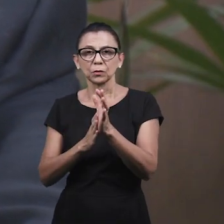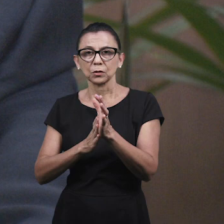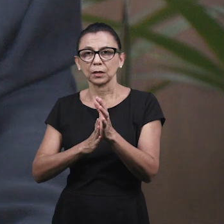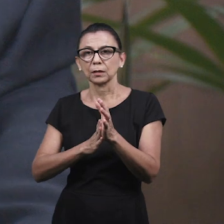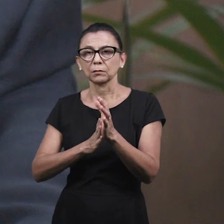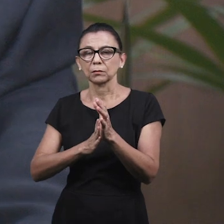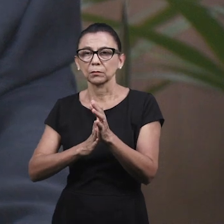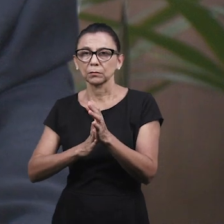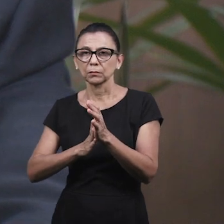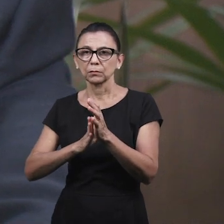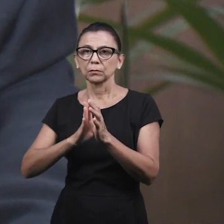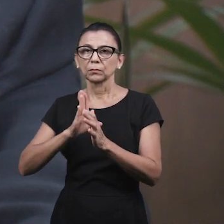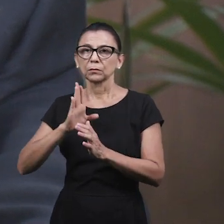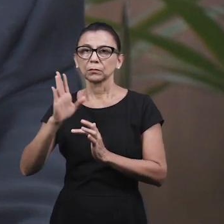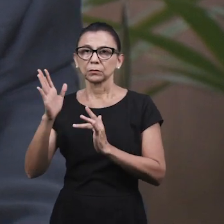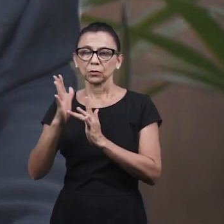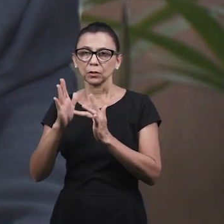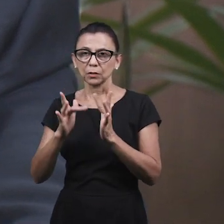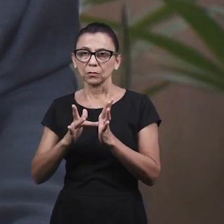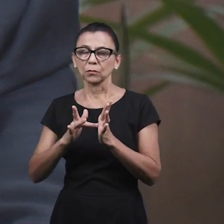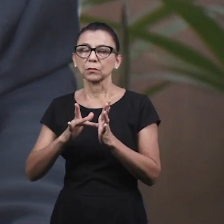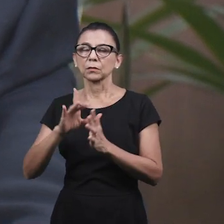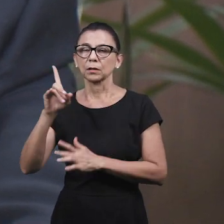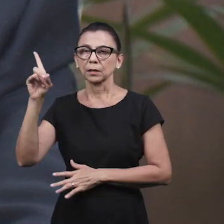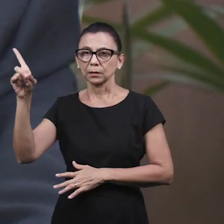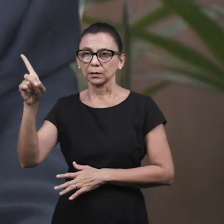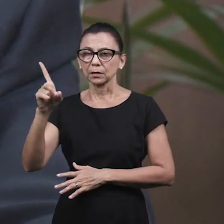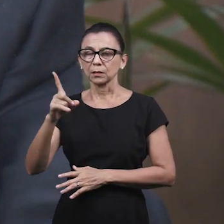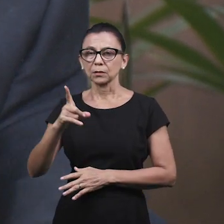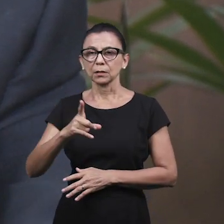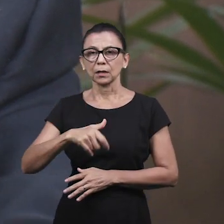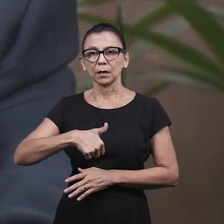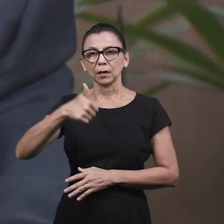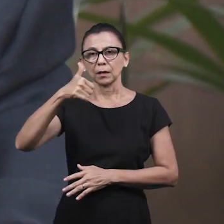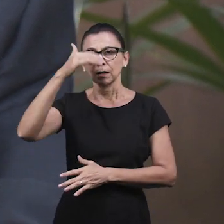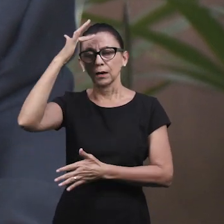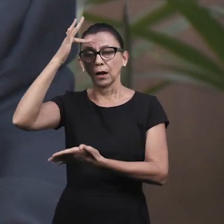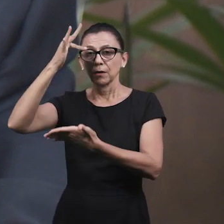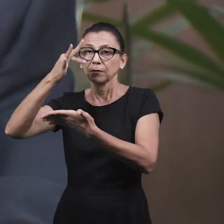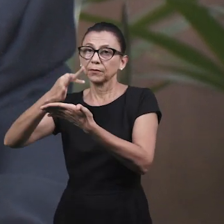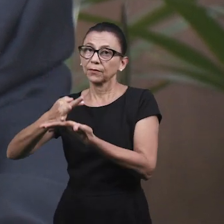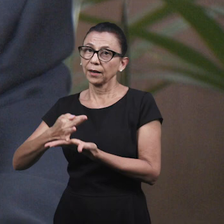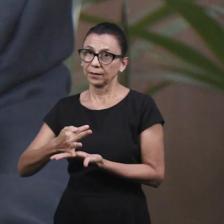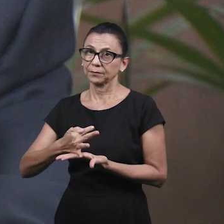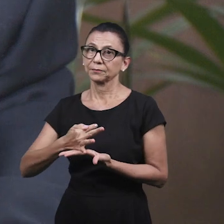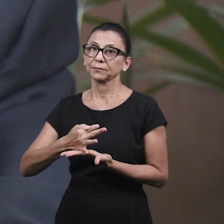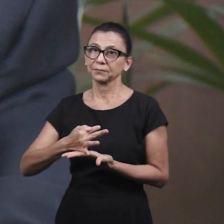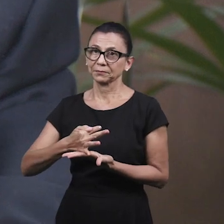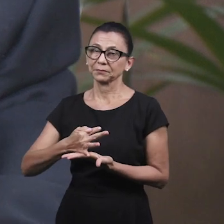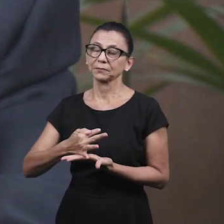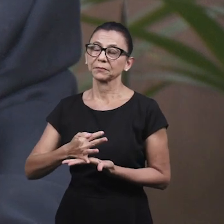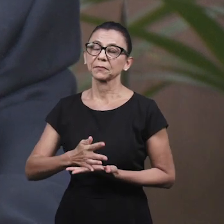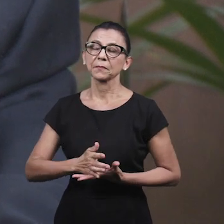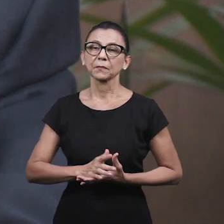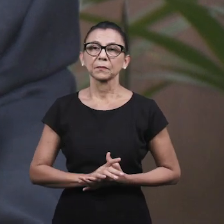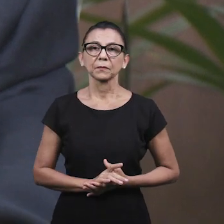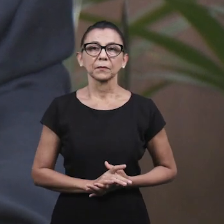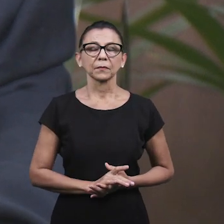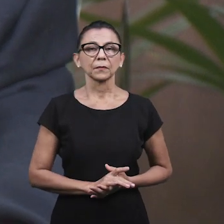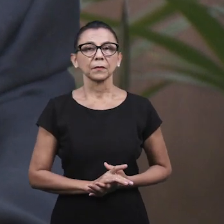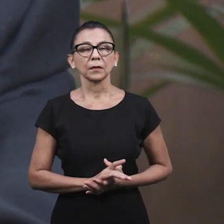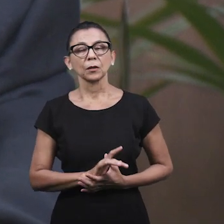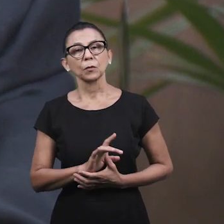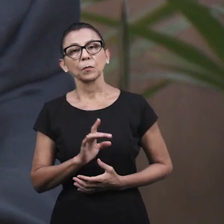foi incisivo, preciso na reforma. Por quê? Porque quando o